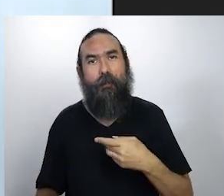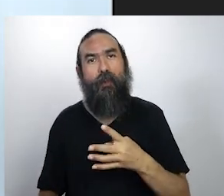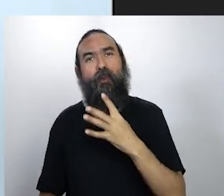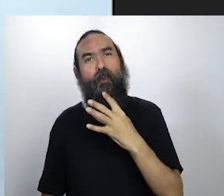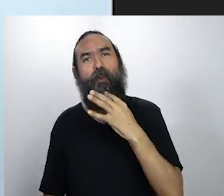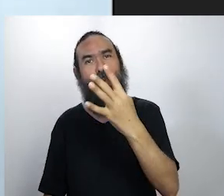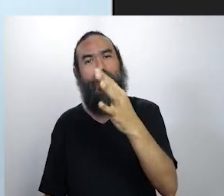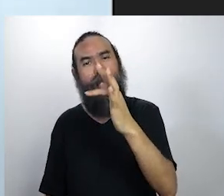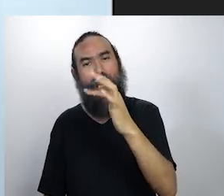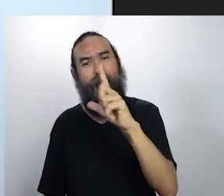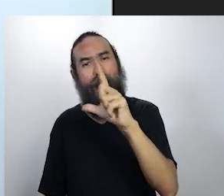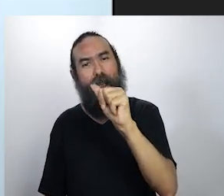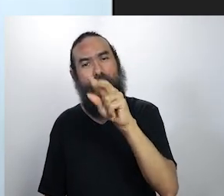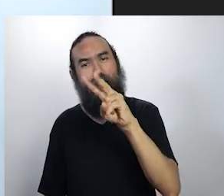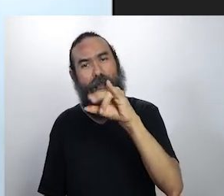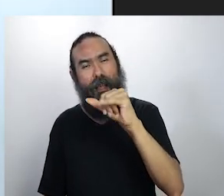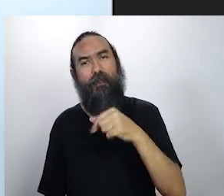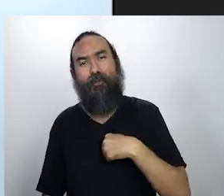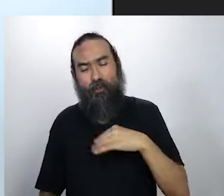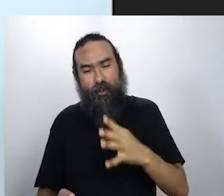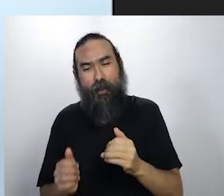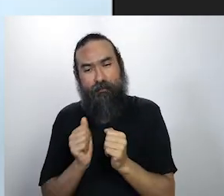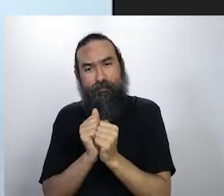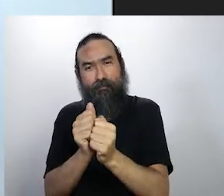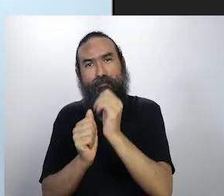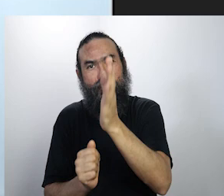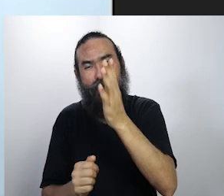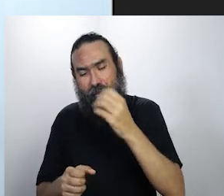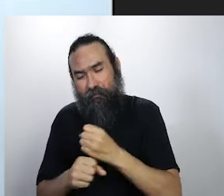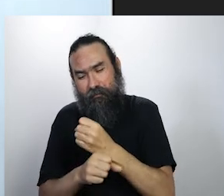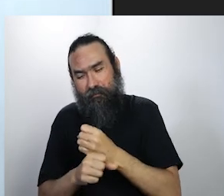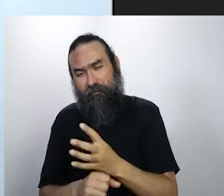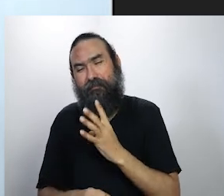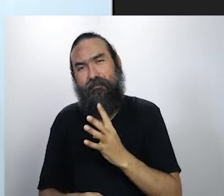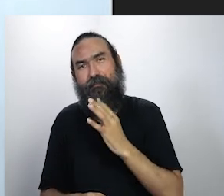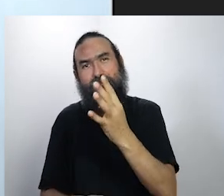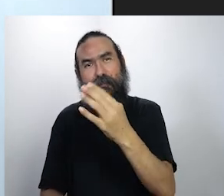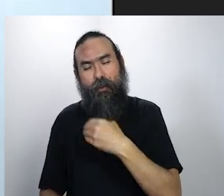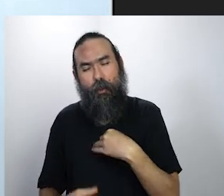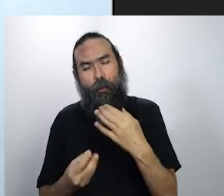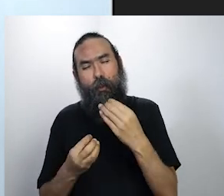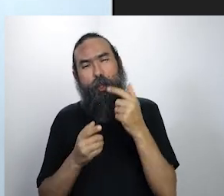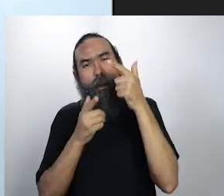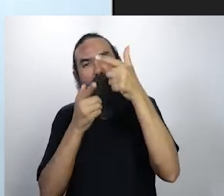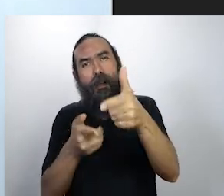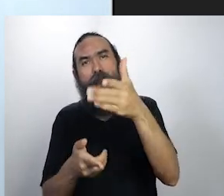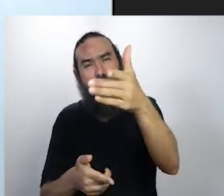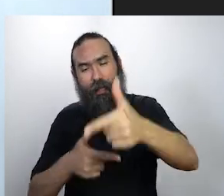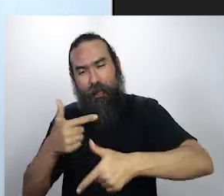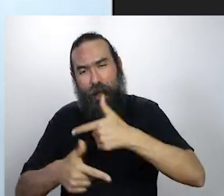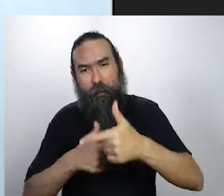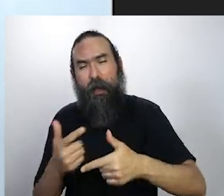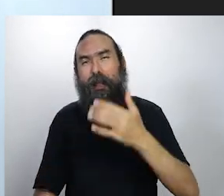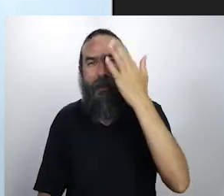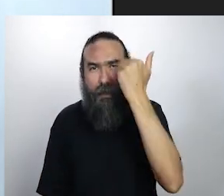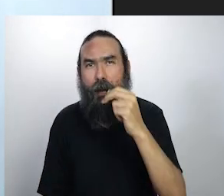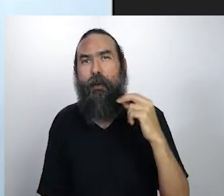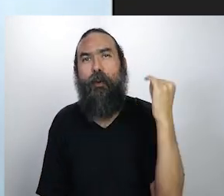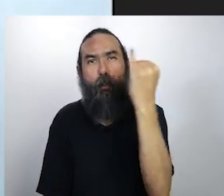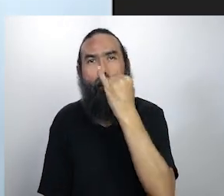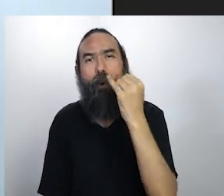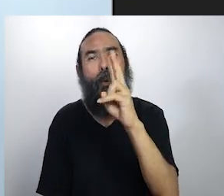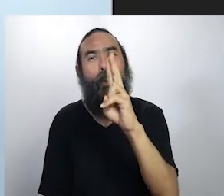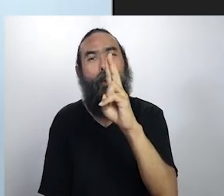gente sabe a importância disso. A UEG também, a fala do professor, eu fiquei muito feliz com a fala do